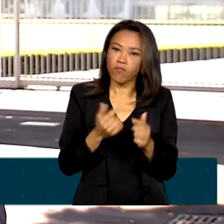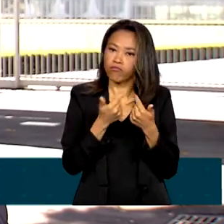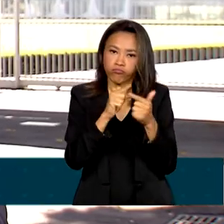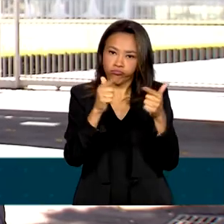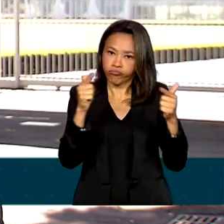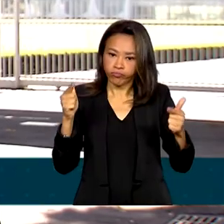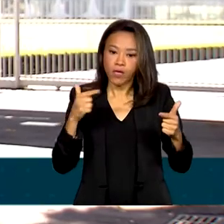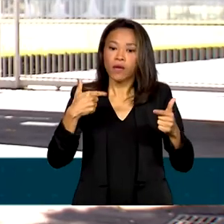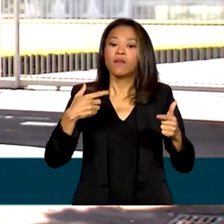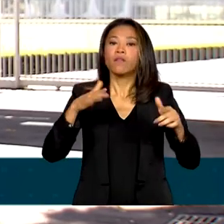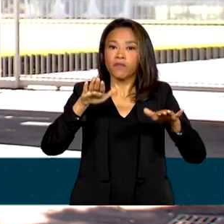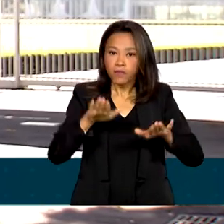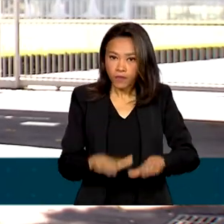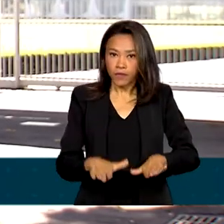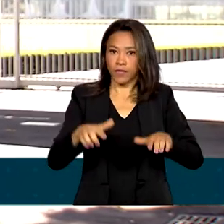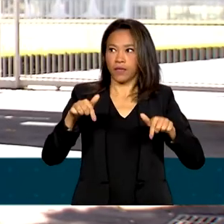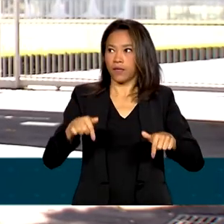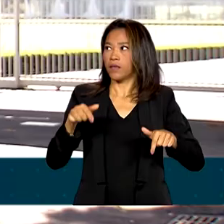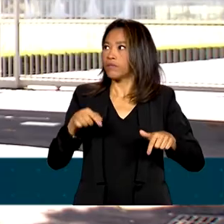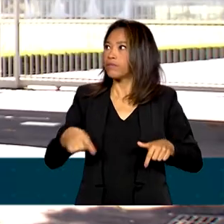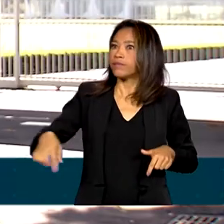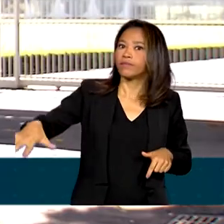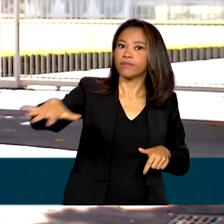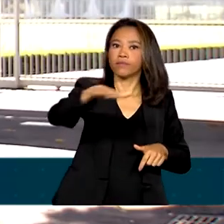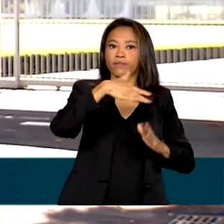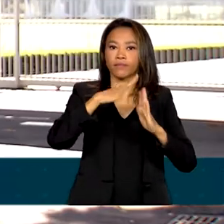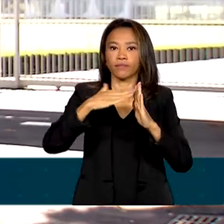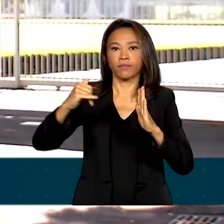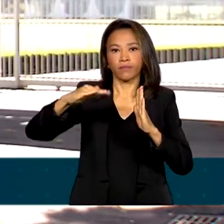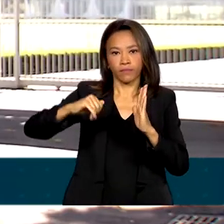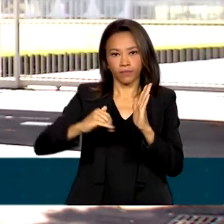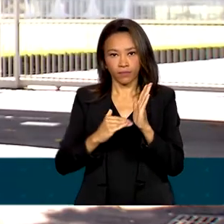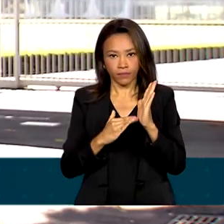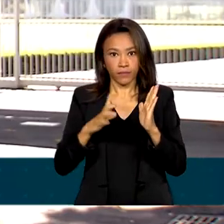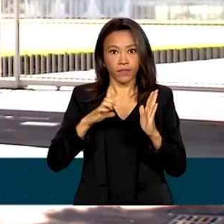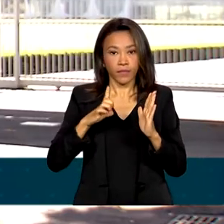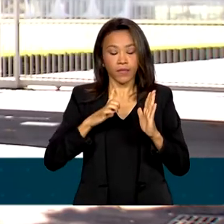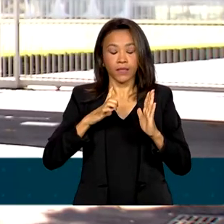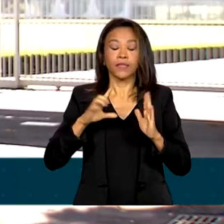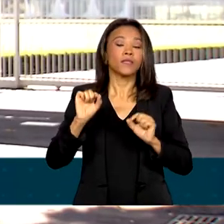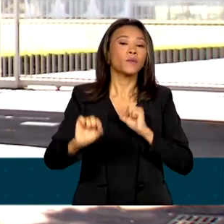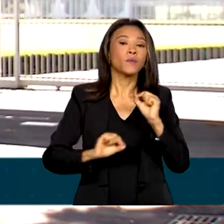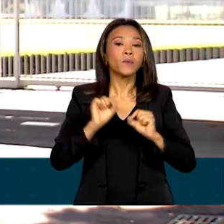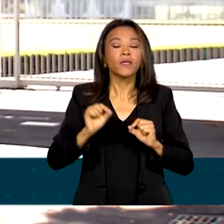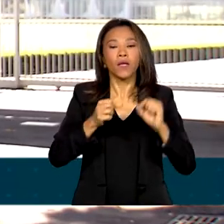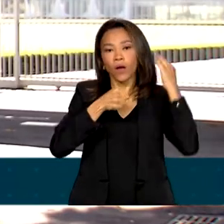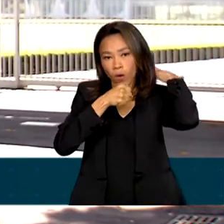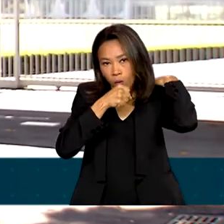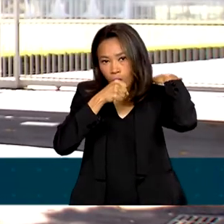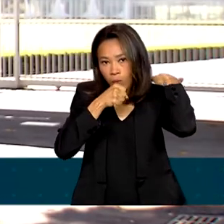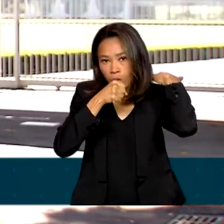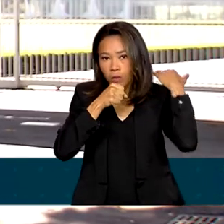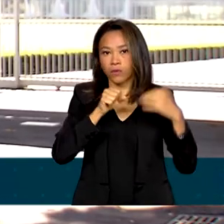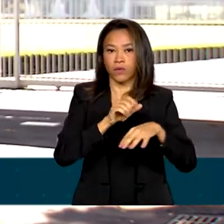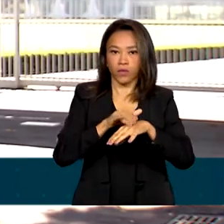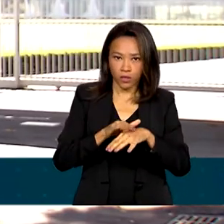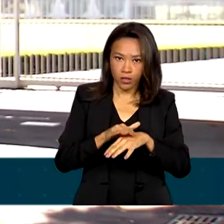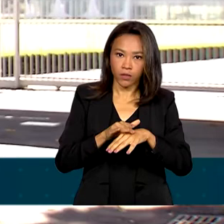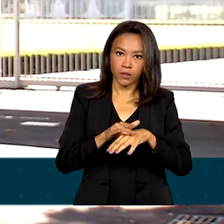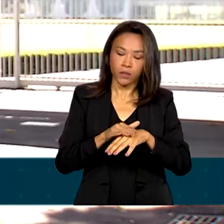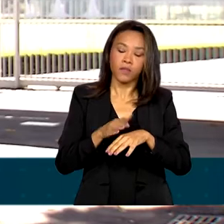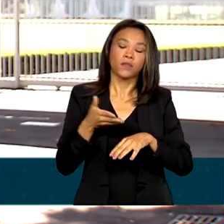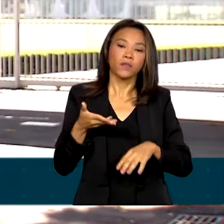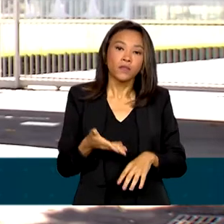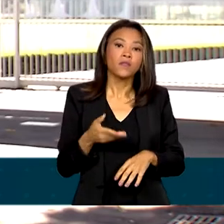aqui no Palácio da Alvorada em repouso ele se recupera de uma broncopneumonia bacterial e viral por